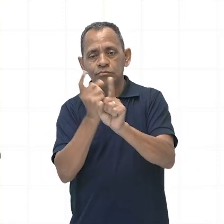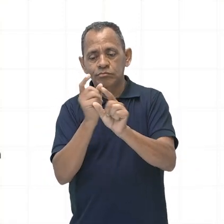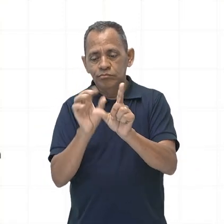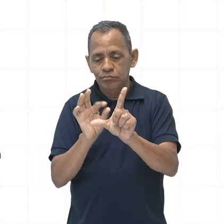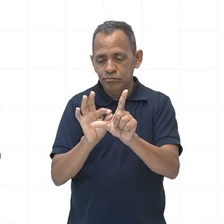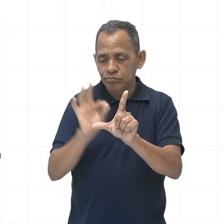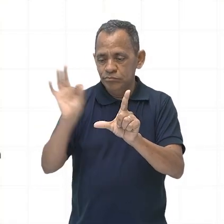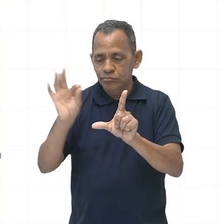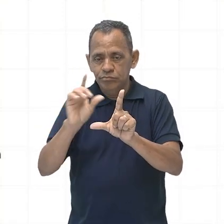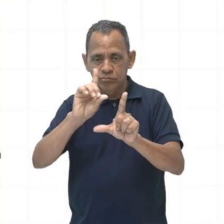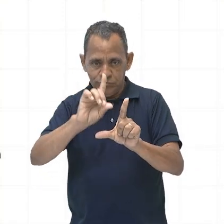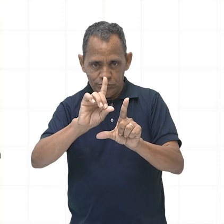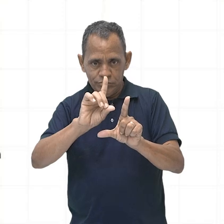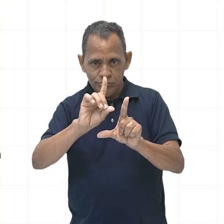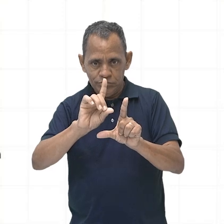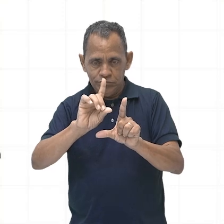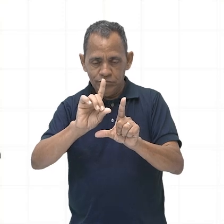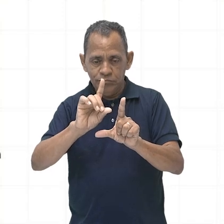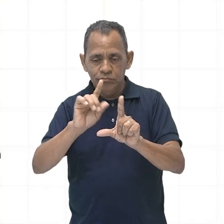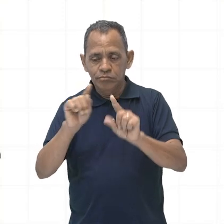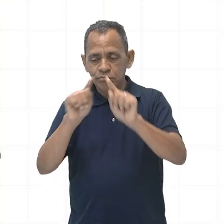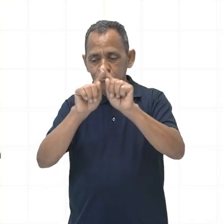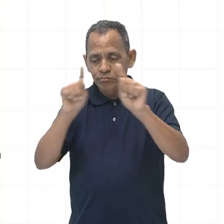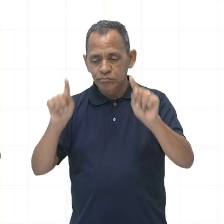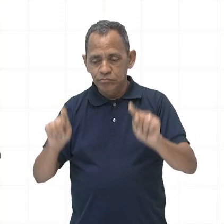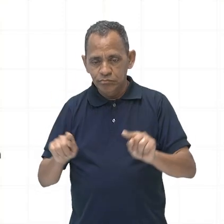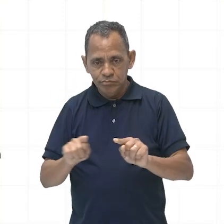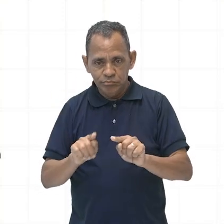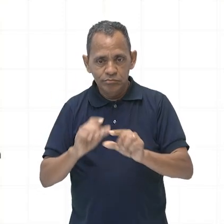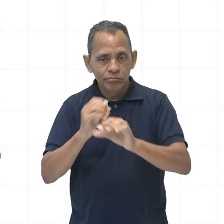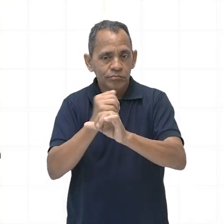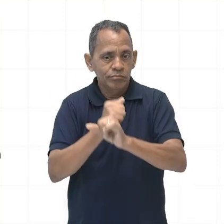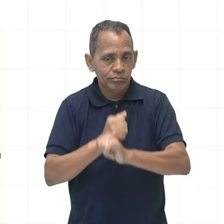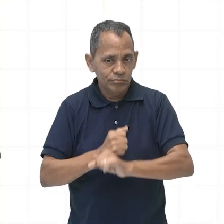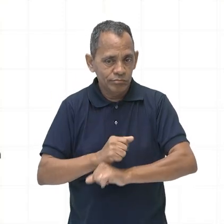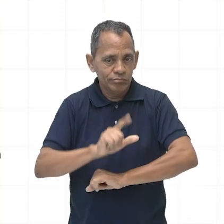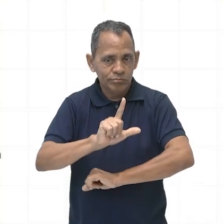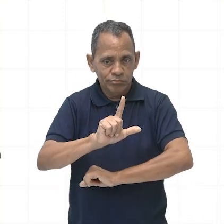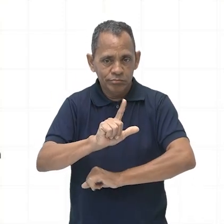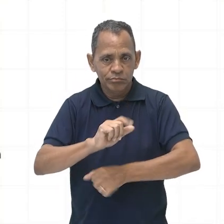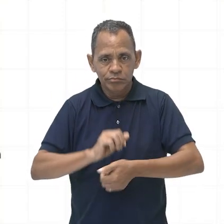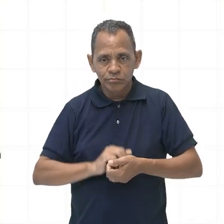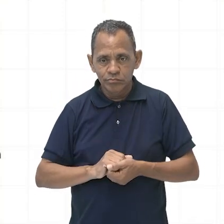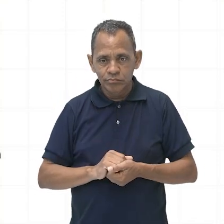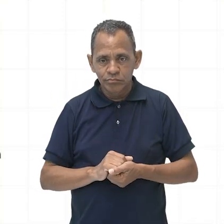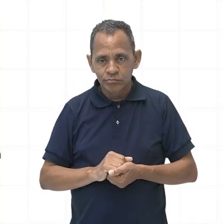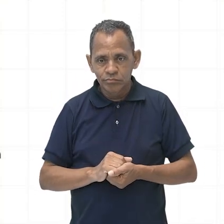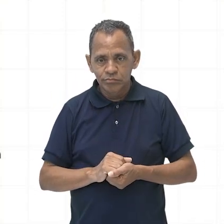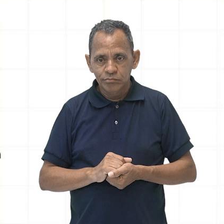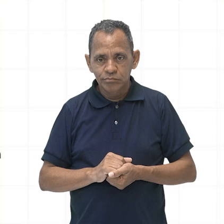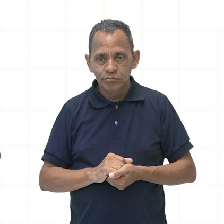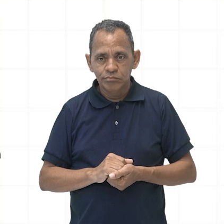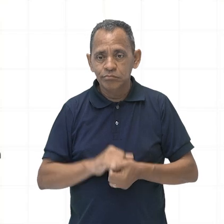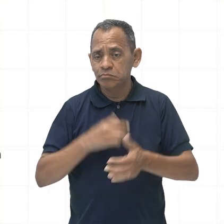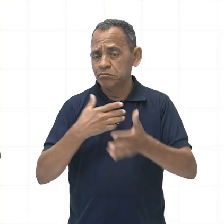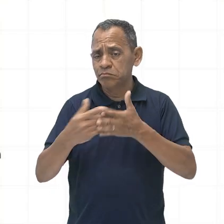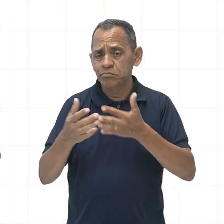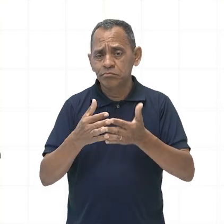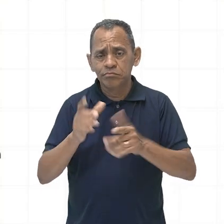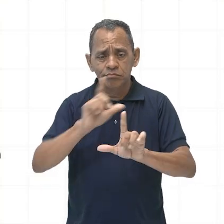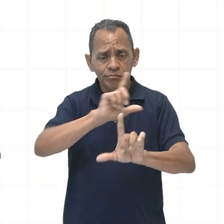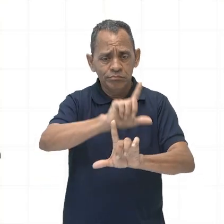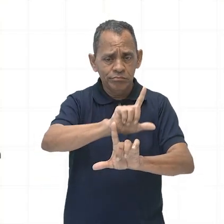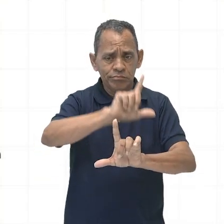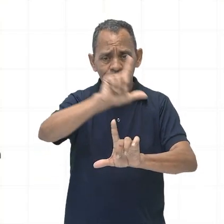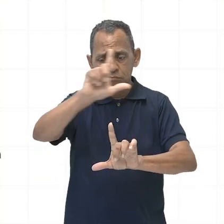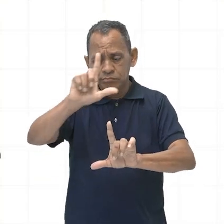diagonal de um quadrado com a medida L. Então, qualquer medida de lado aqui, eu coloco